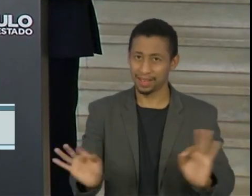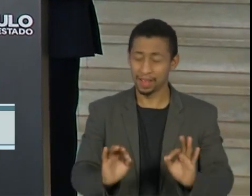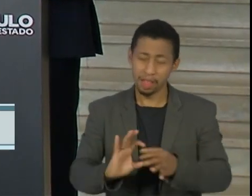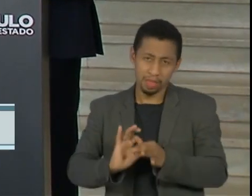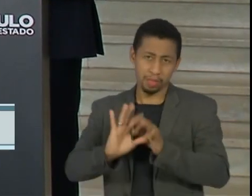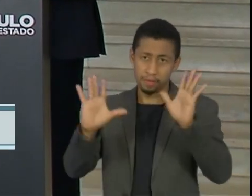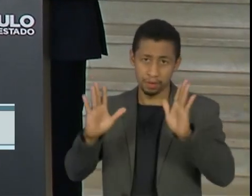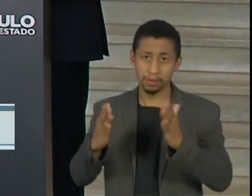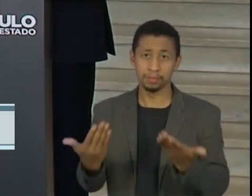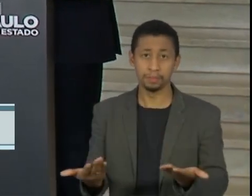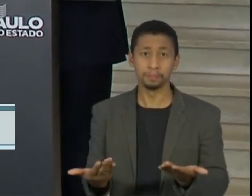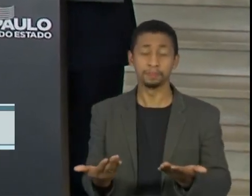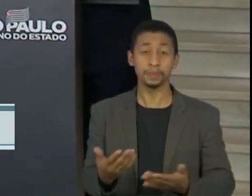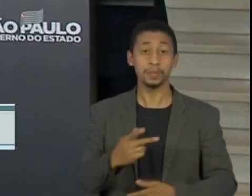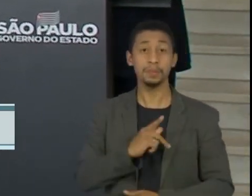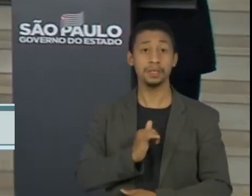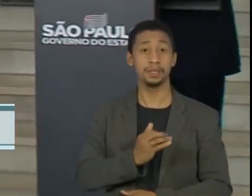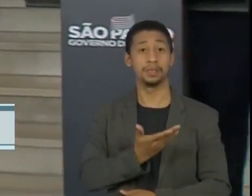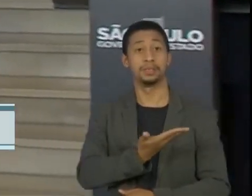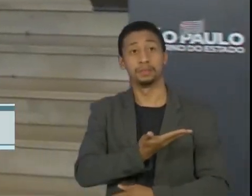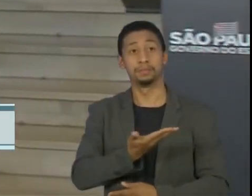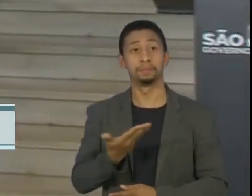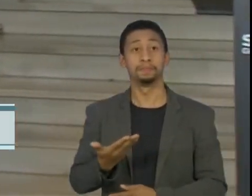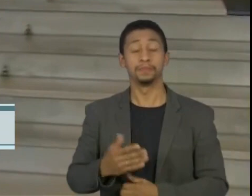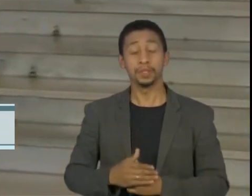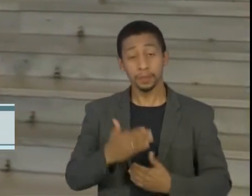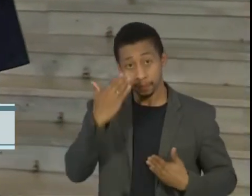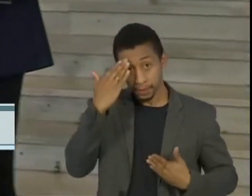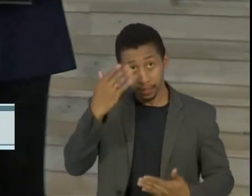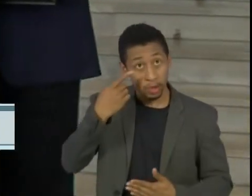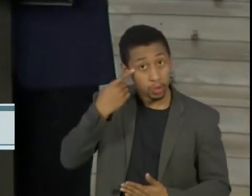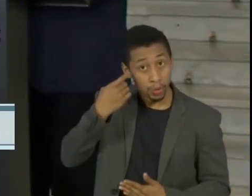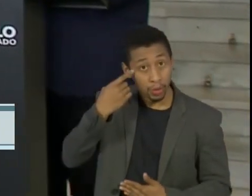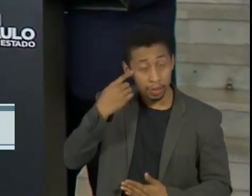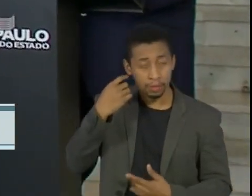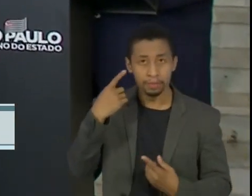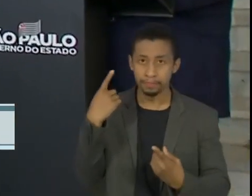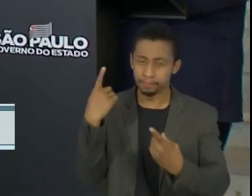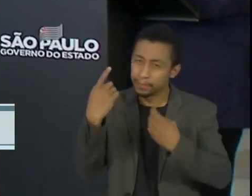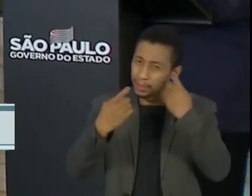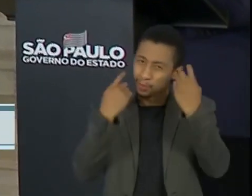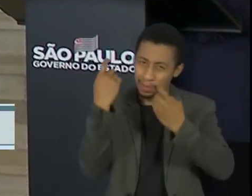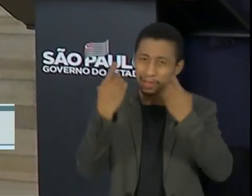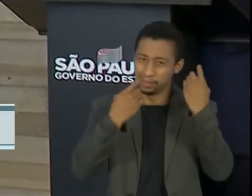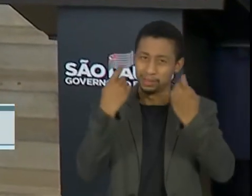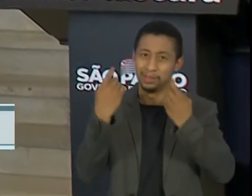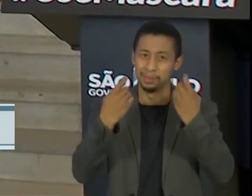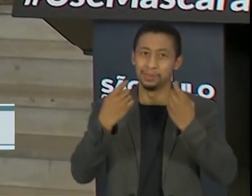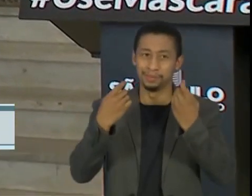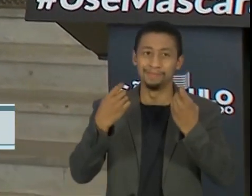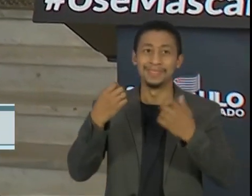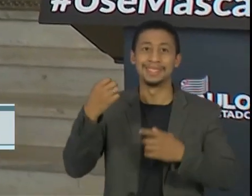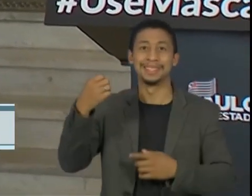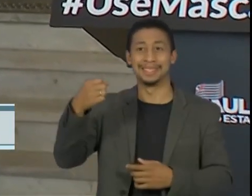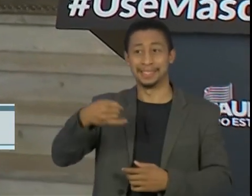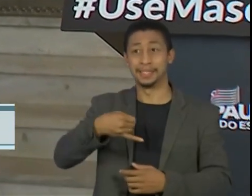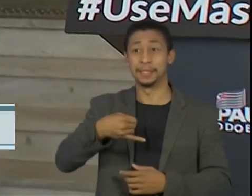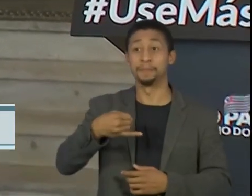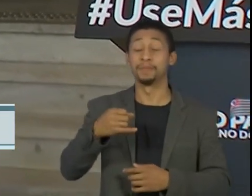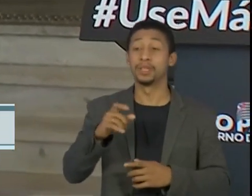nosso programa. Patrícia? Muito obrigada, governador. Nós temos essa preocupação, estamos monitorando o que está acontecendo